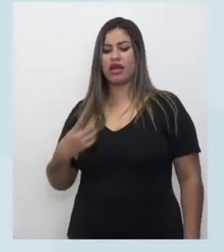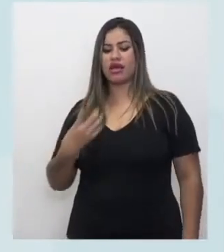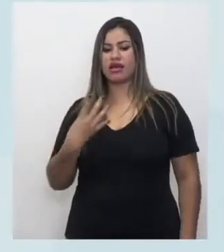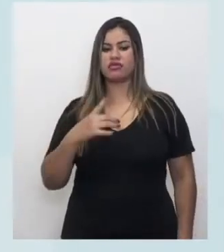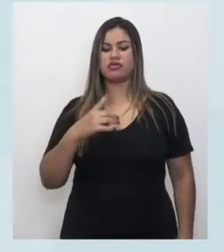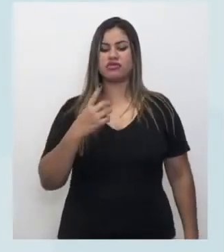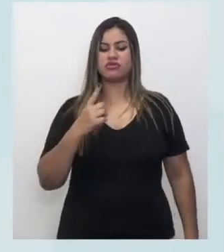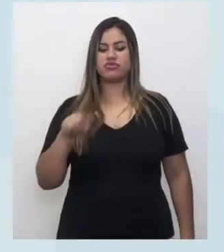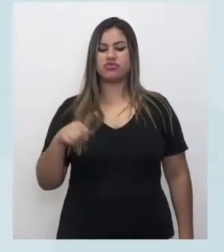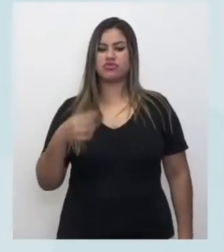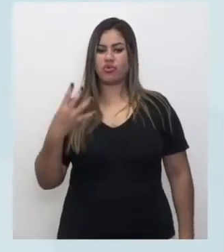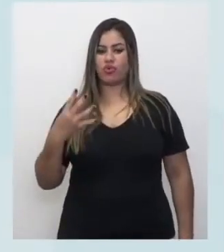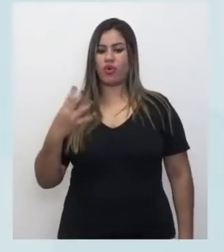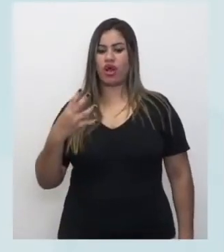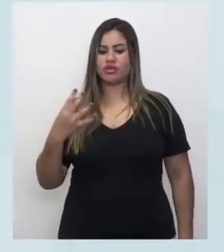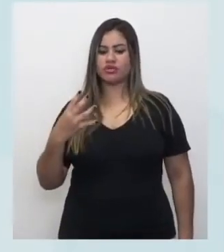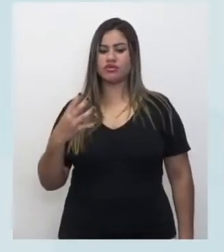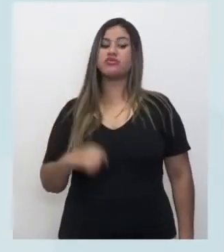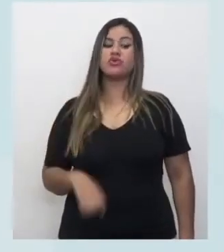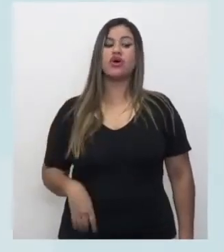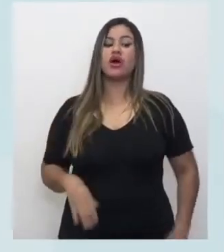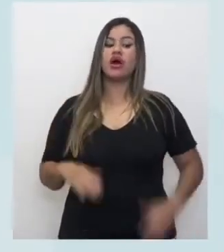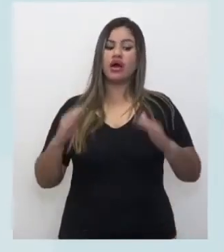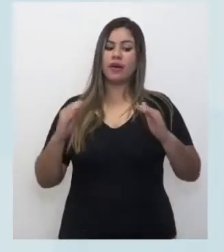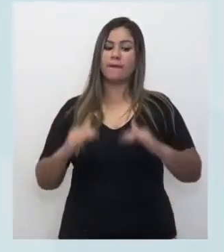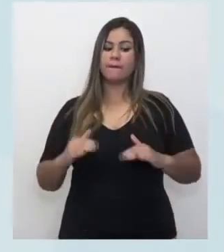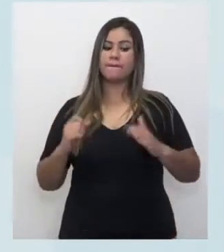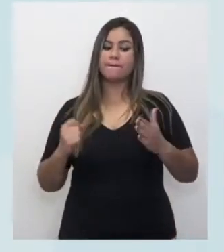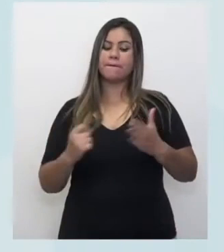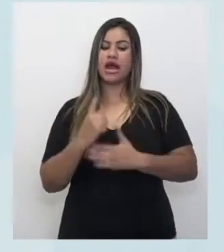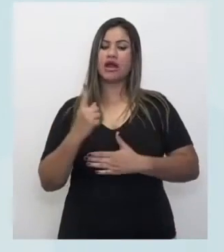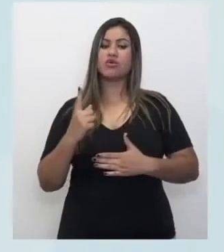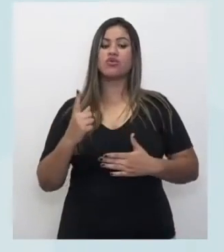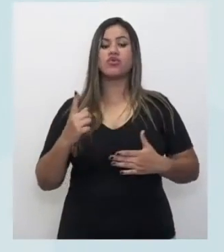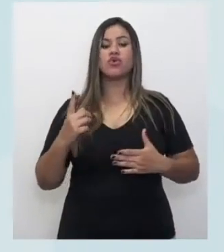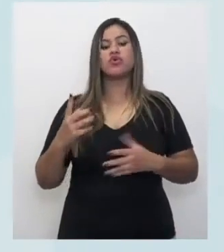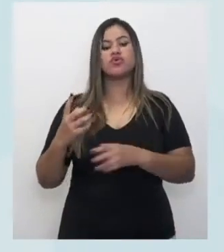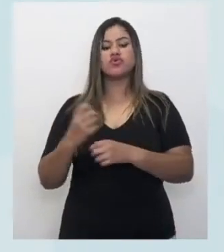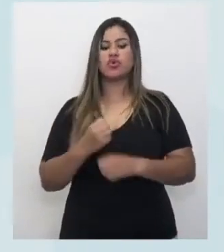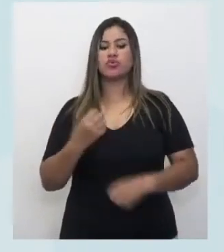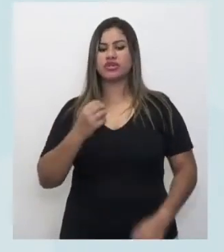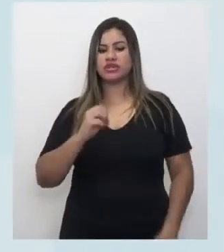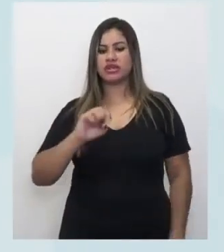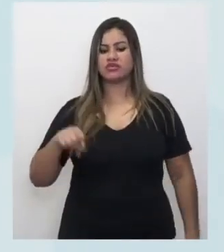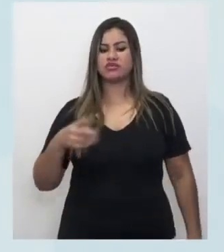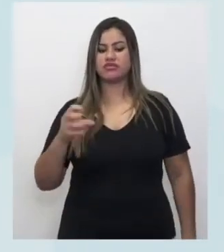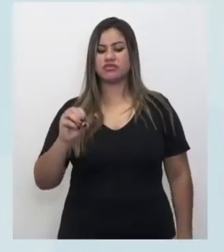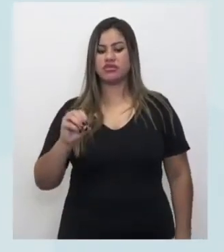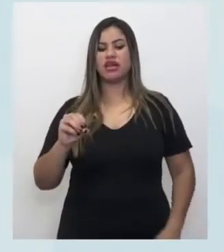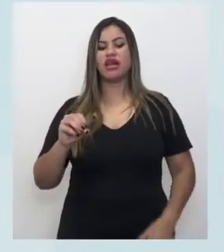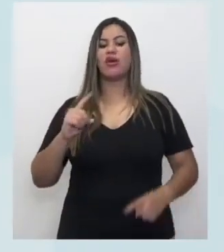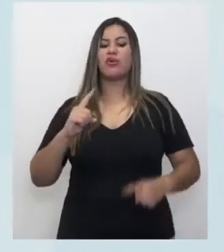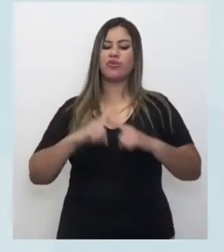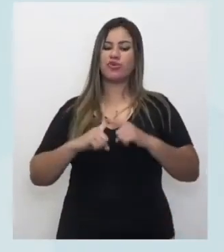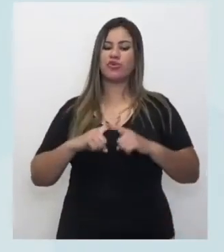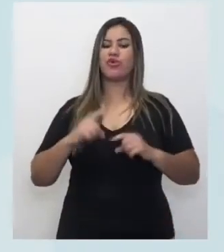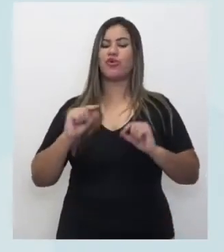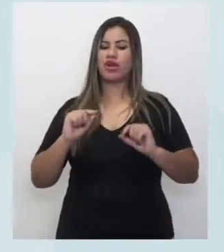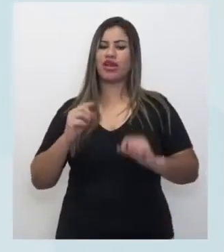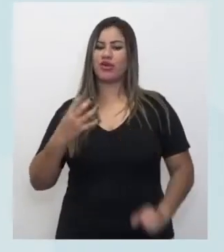14,4 kWh. Como cada quilowatt-hora custa 30 centavos, quando a gente multiplica, a gente encontra aí